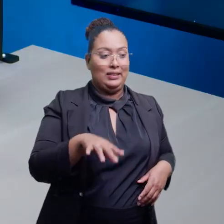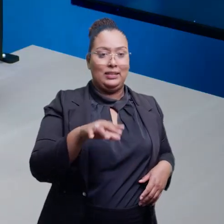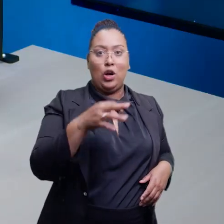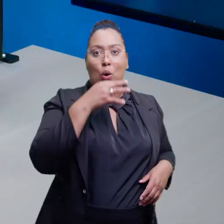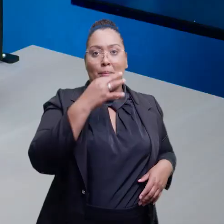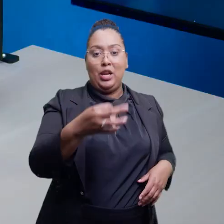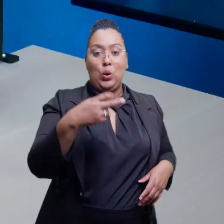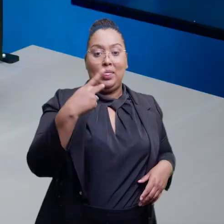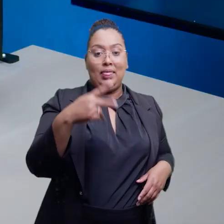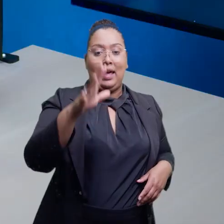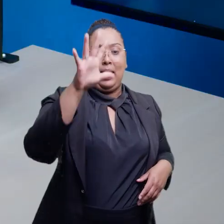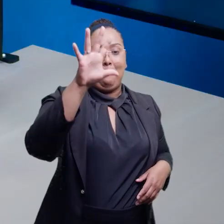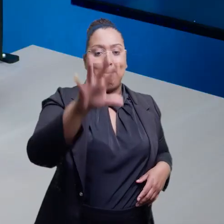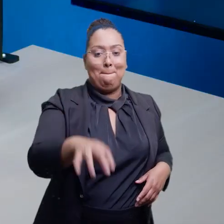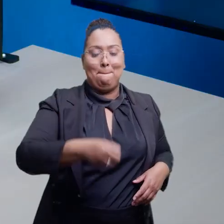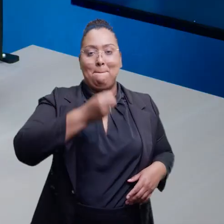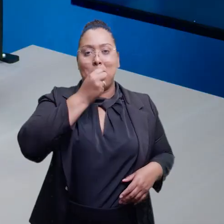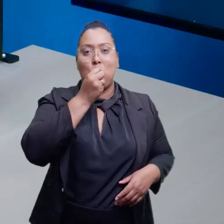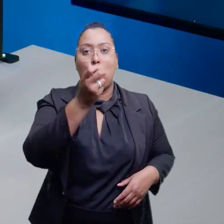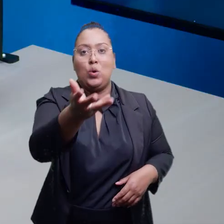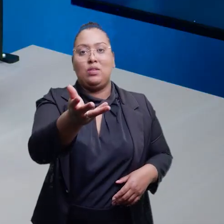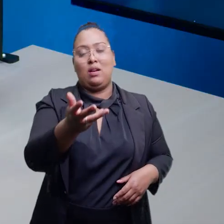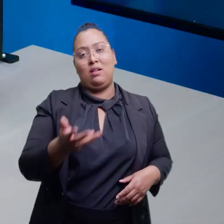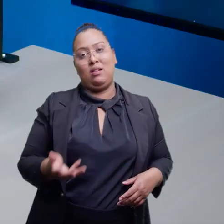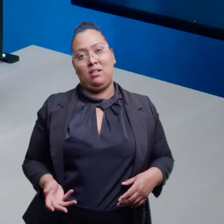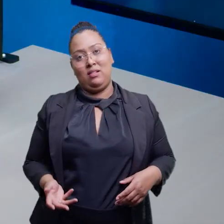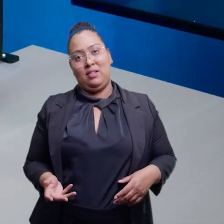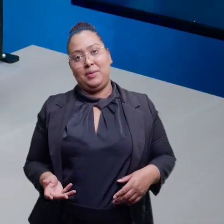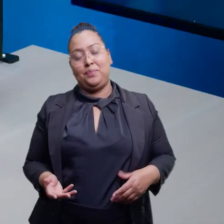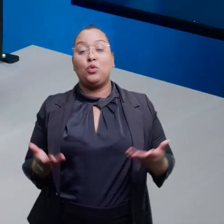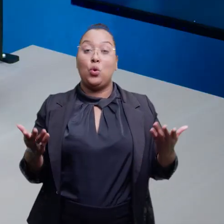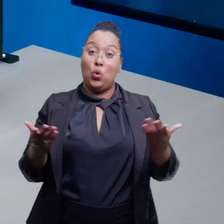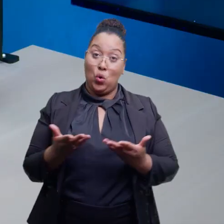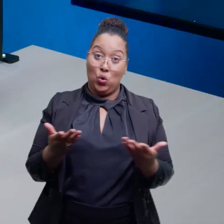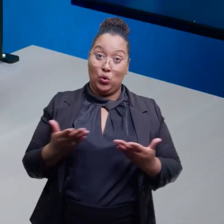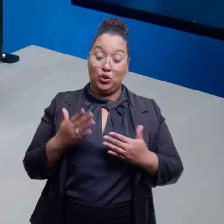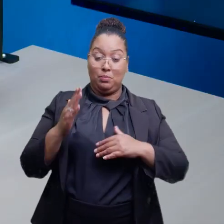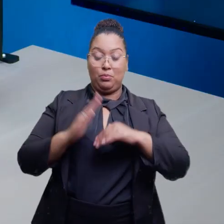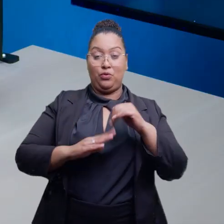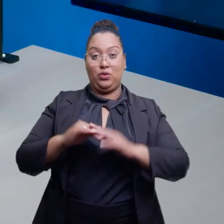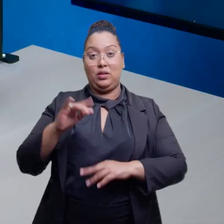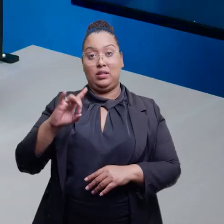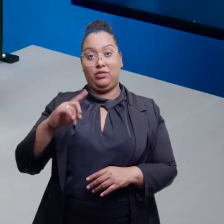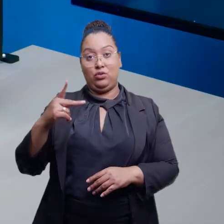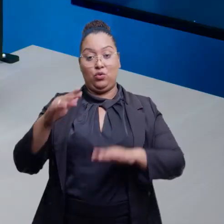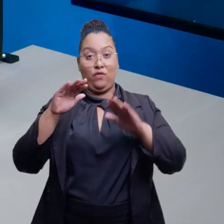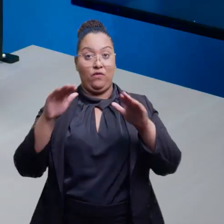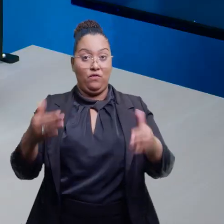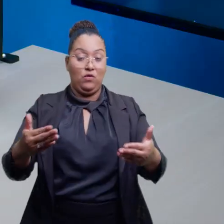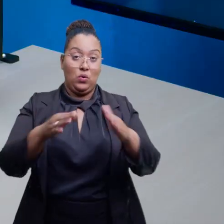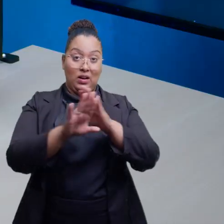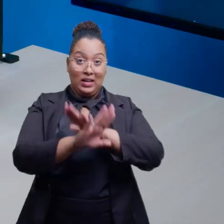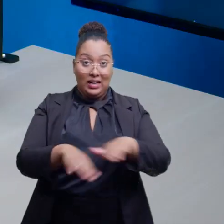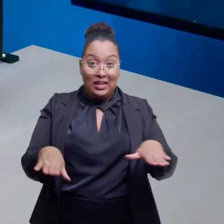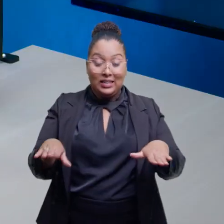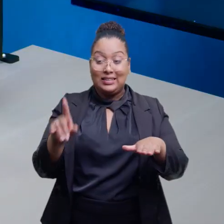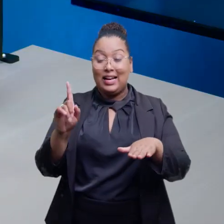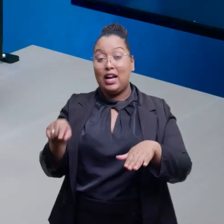criança de fato deseja. Então, hoje, a figura do defensor da criança, que é uma